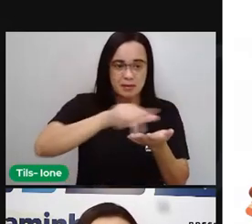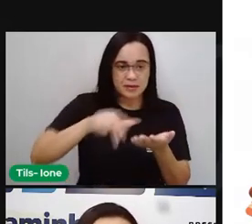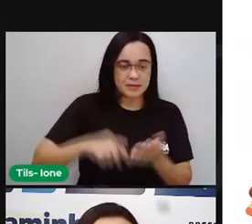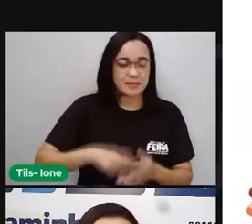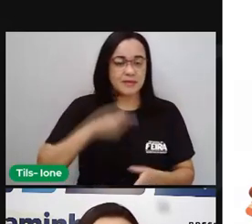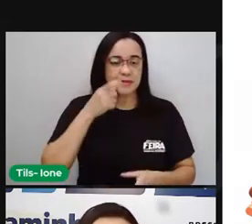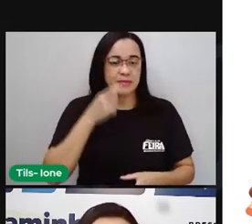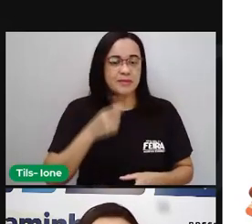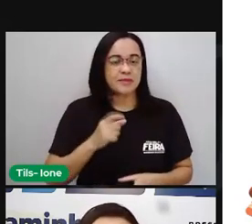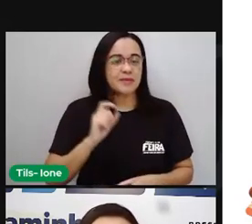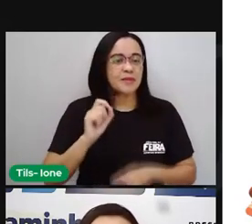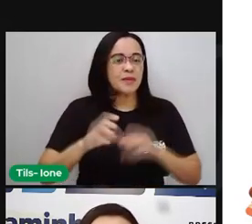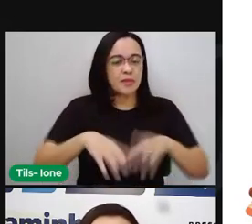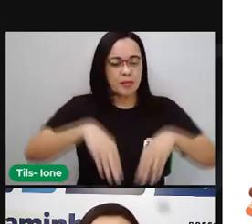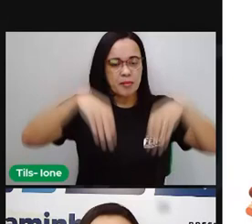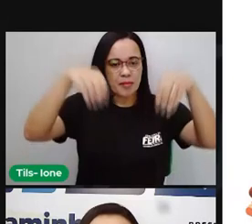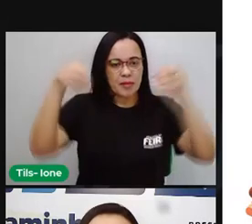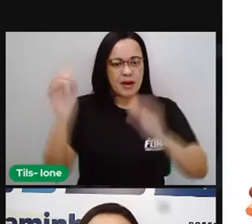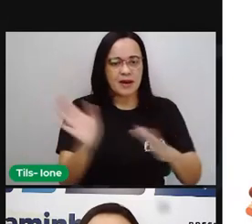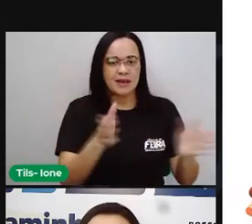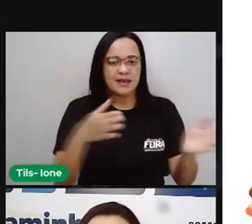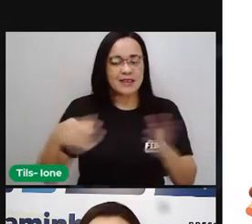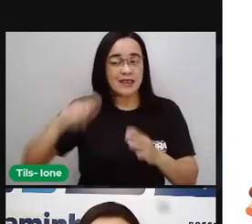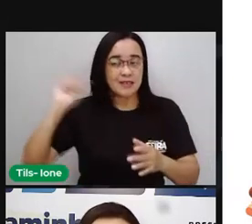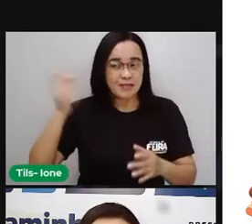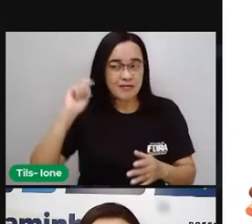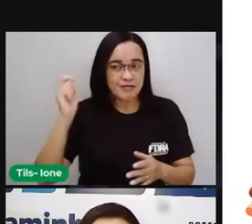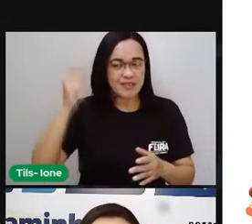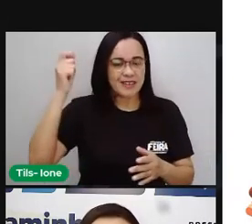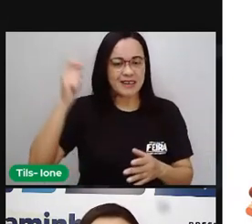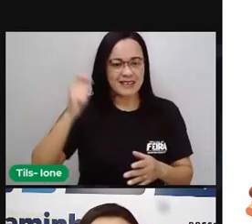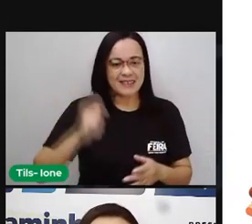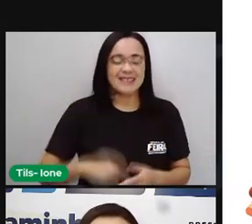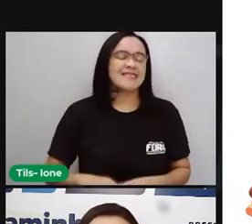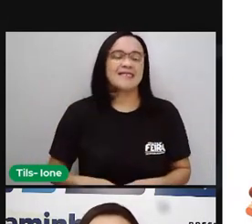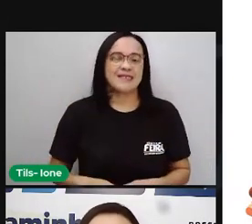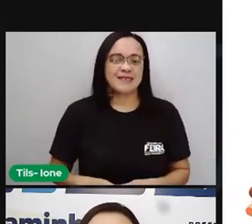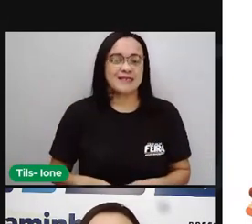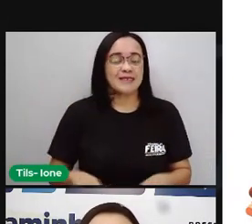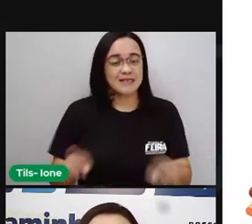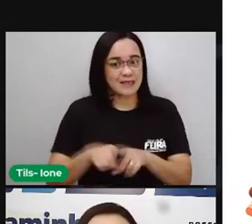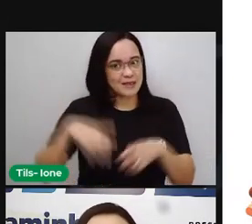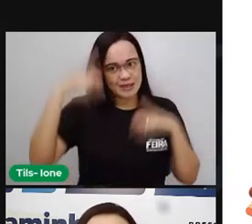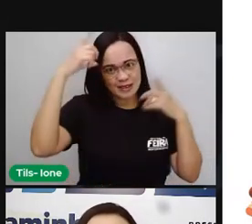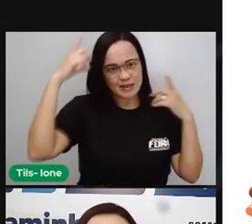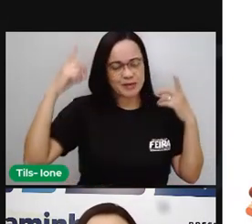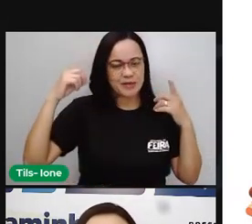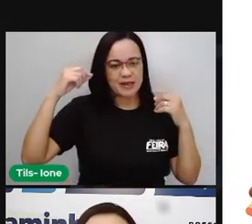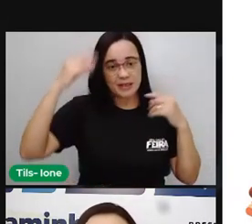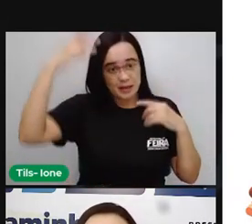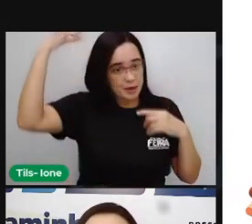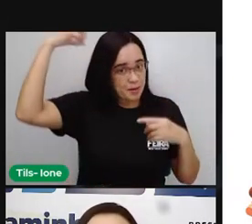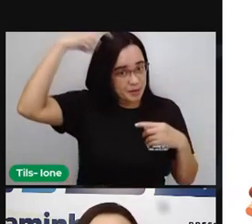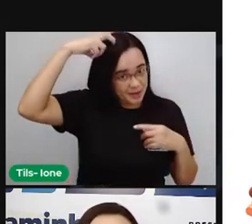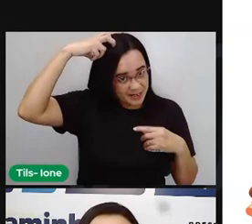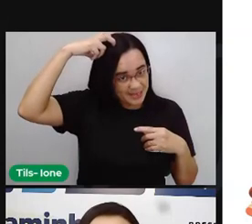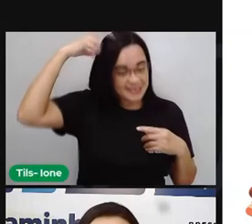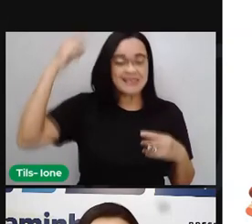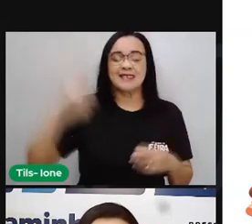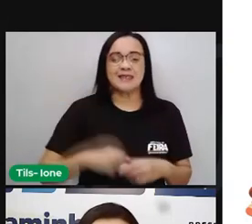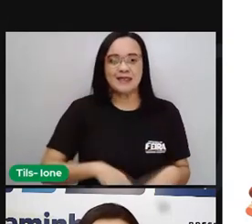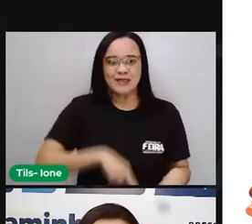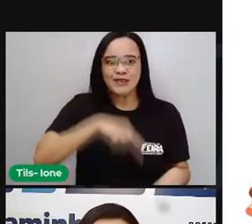palácios de fadas e feiticeiras e feras. E princesas encantadas. E os netinhos